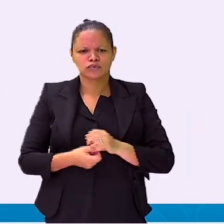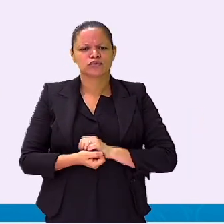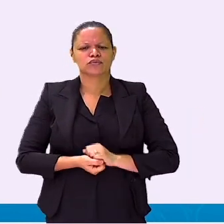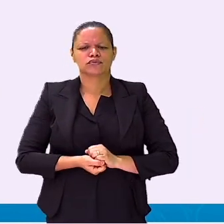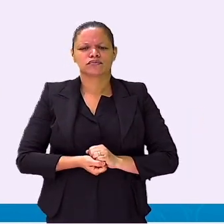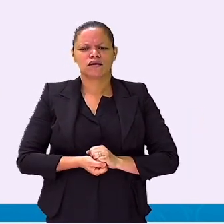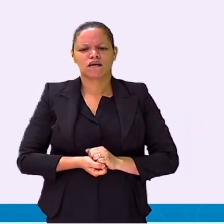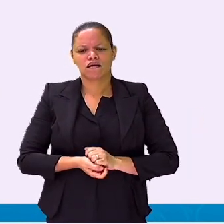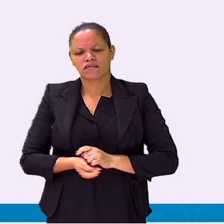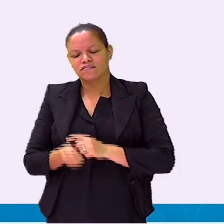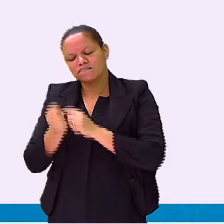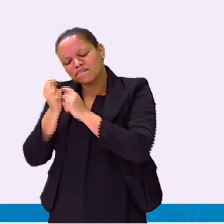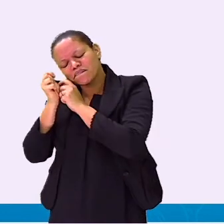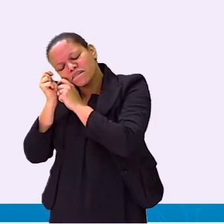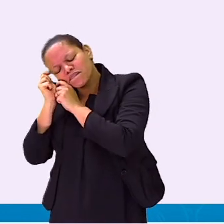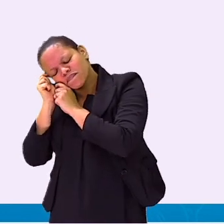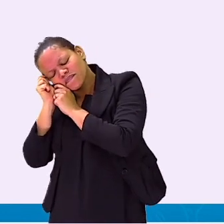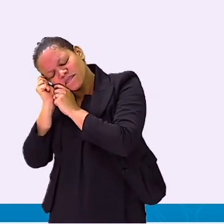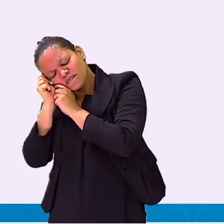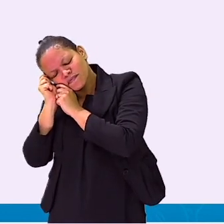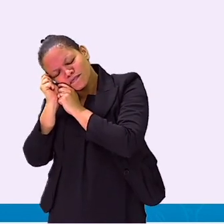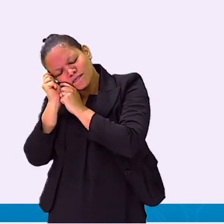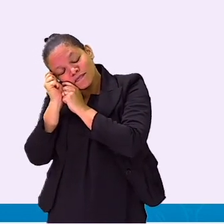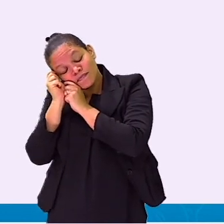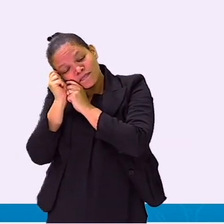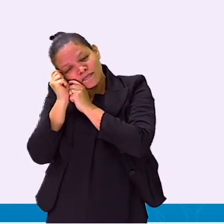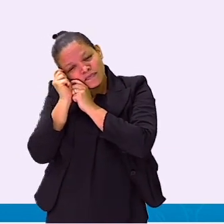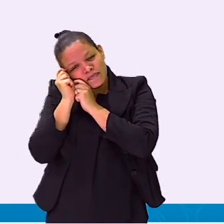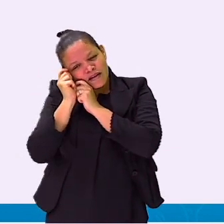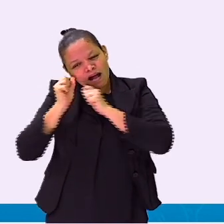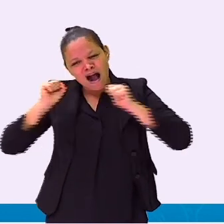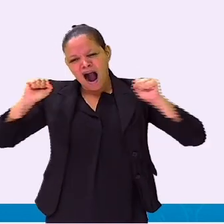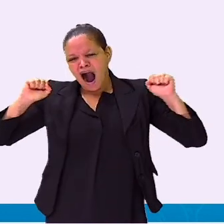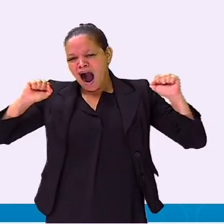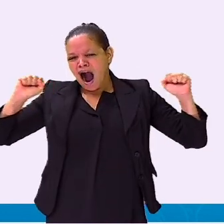Pingando de sono, com muito sono.